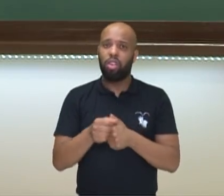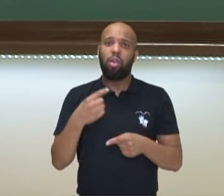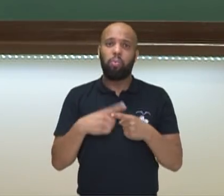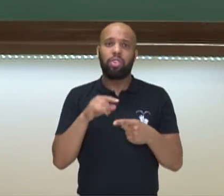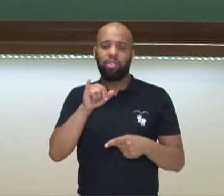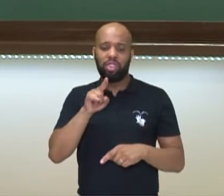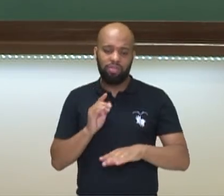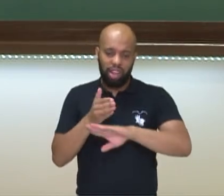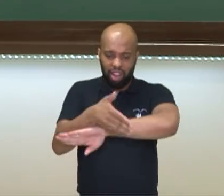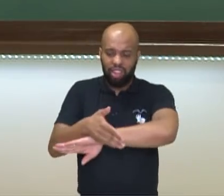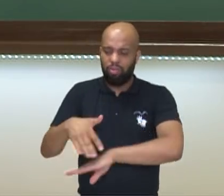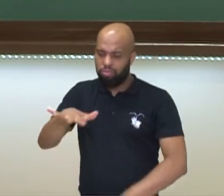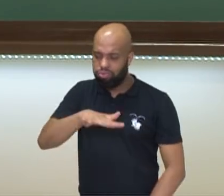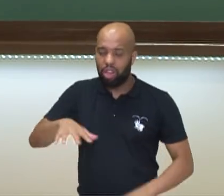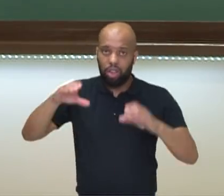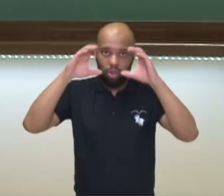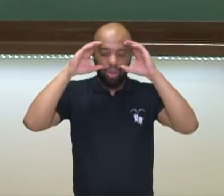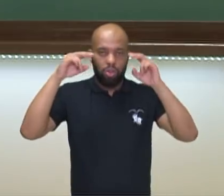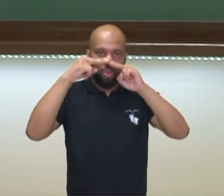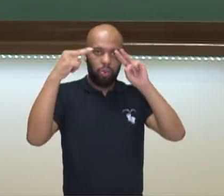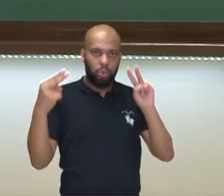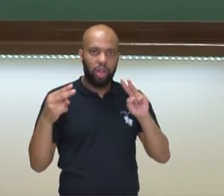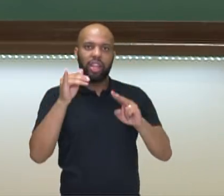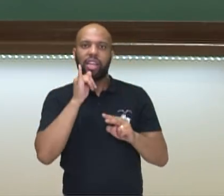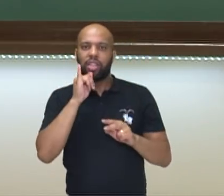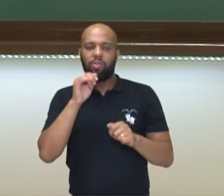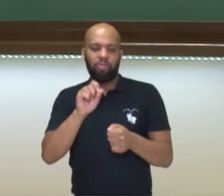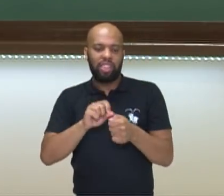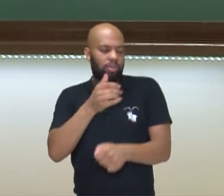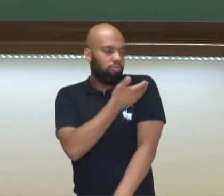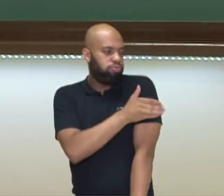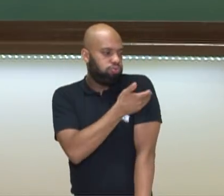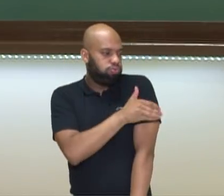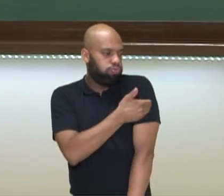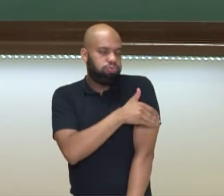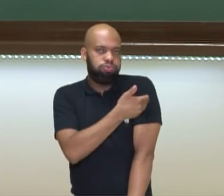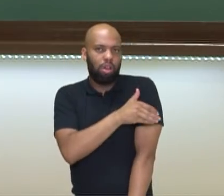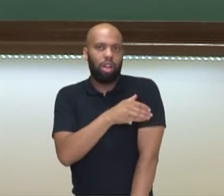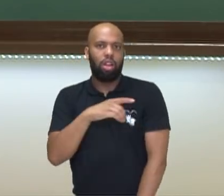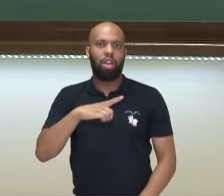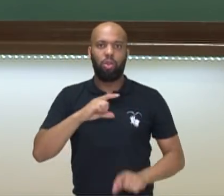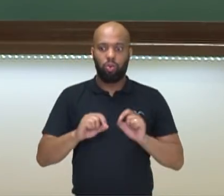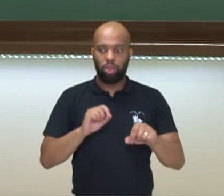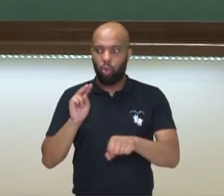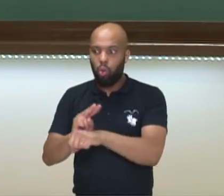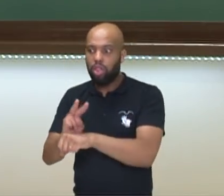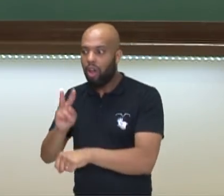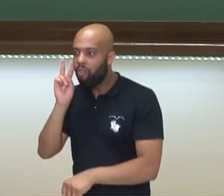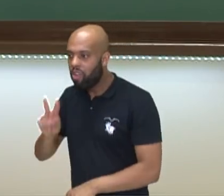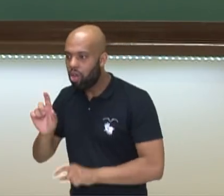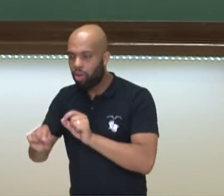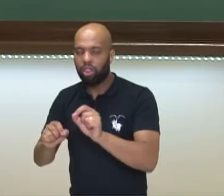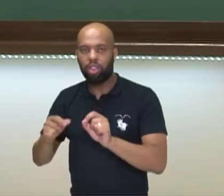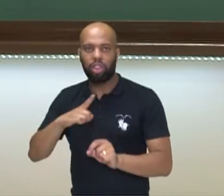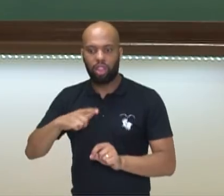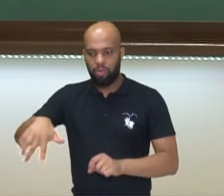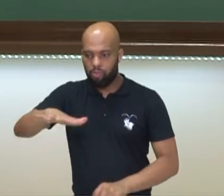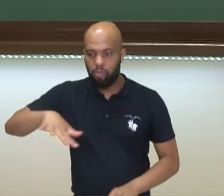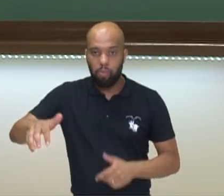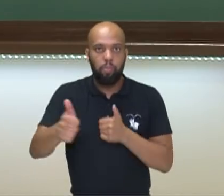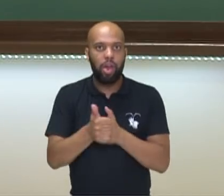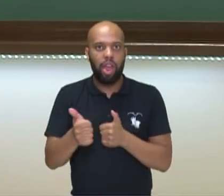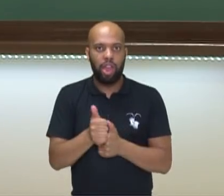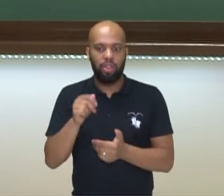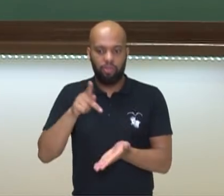de realidade virtual, por exemplo, para fazer um treino físico, né, cuidar com o que está em volta de nós no real,